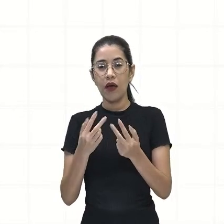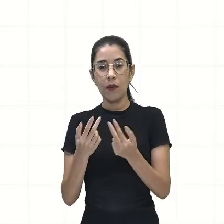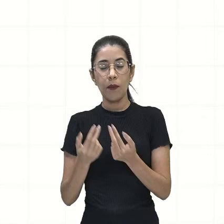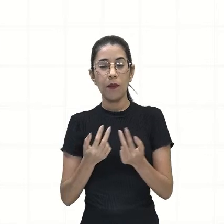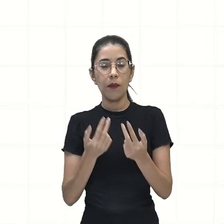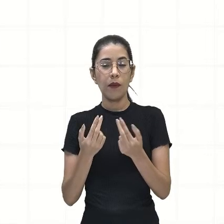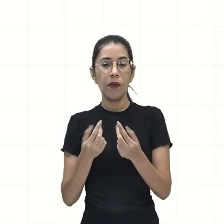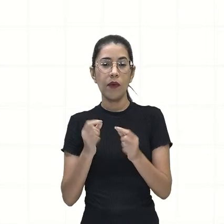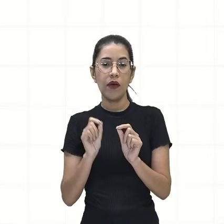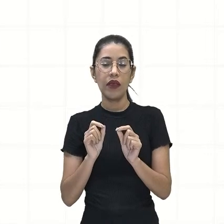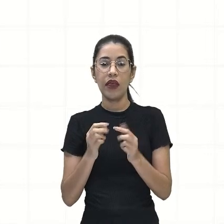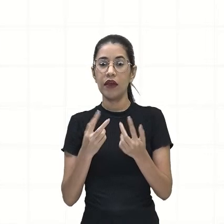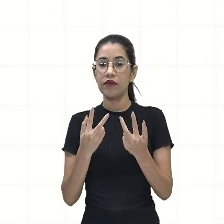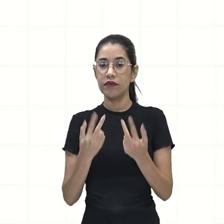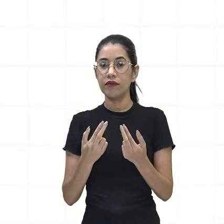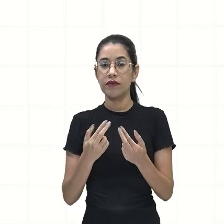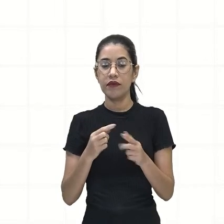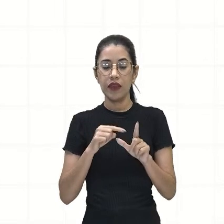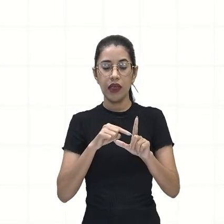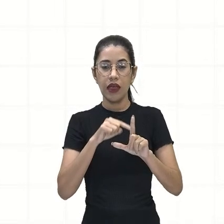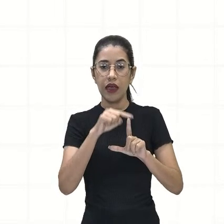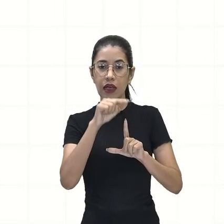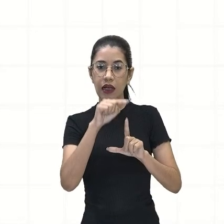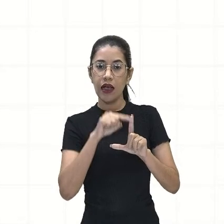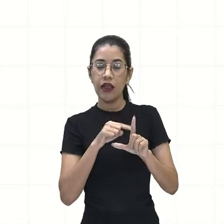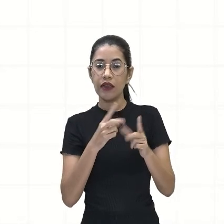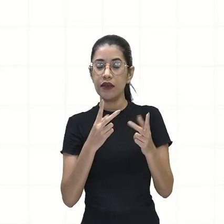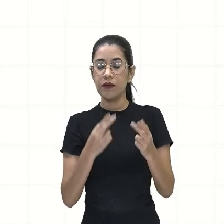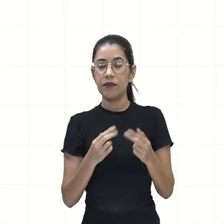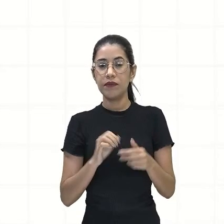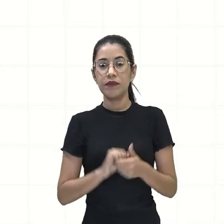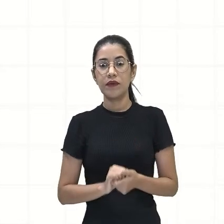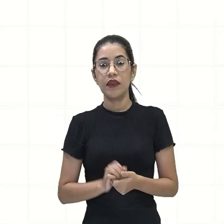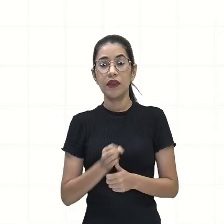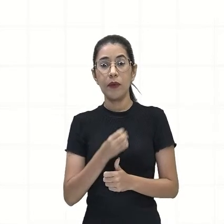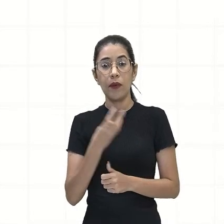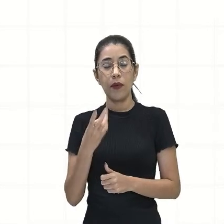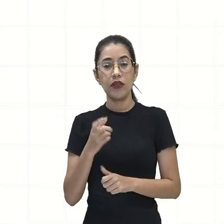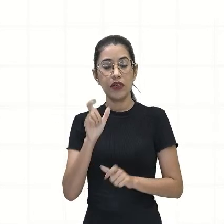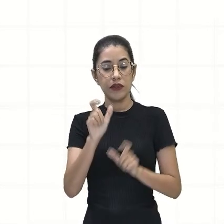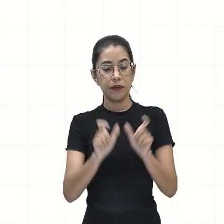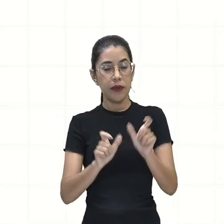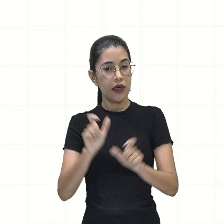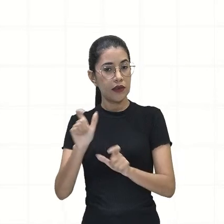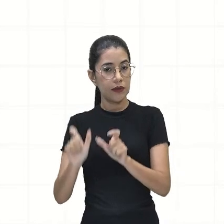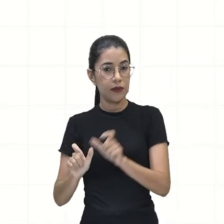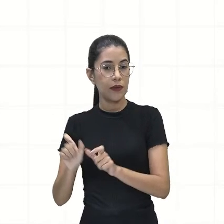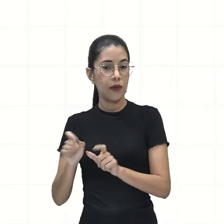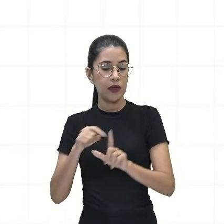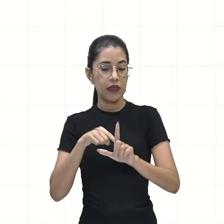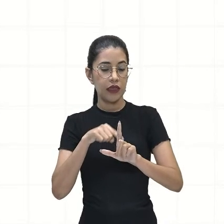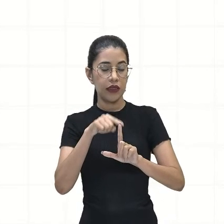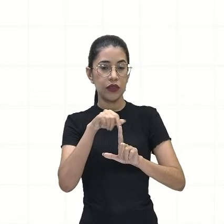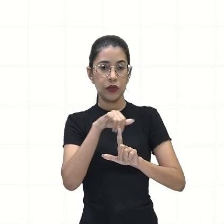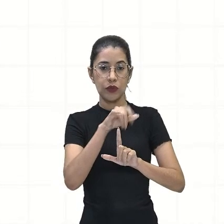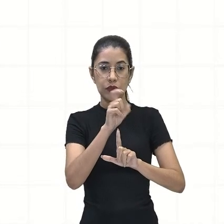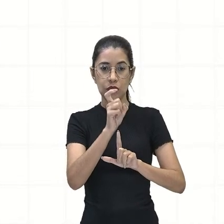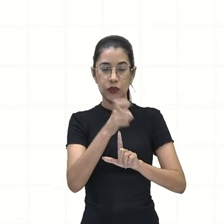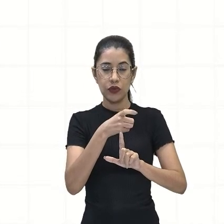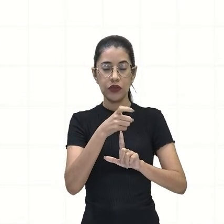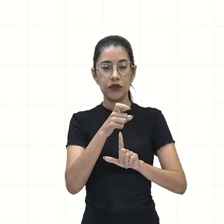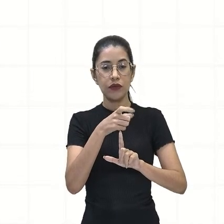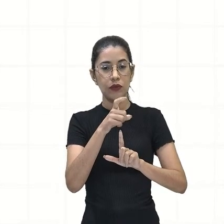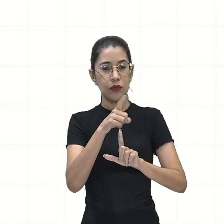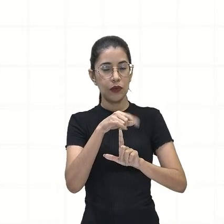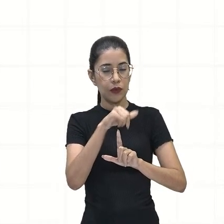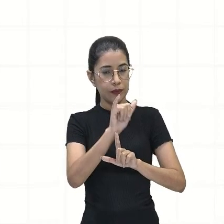escalas aqui é o mesmo. Então, a quantidade que varia de pessoas no eixo X teria que ser proporcional